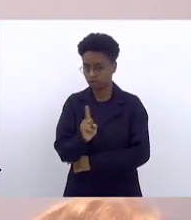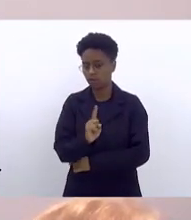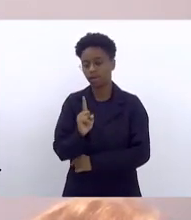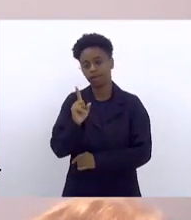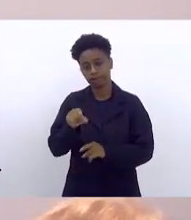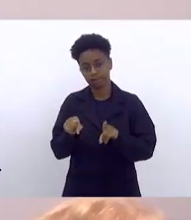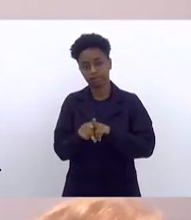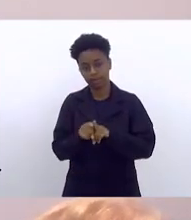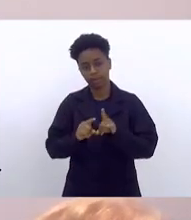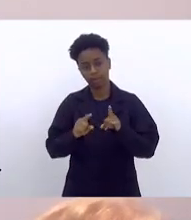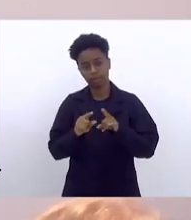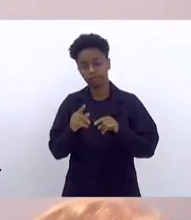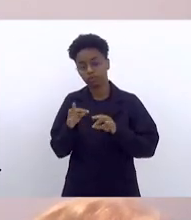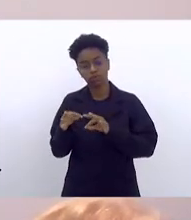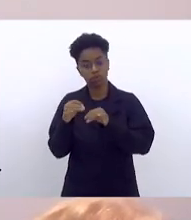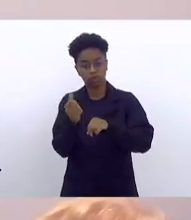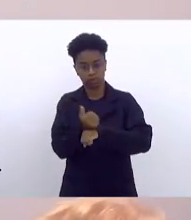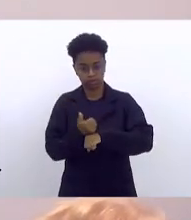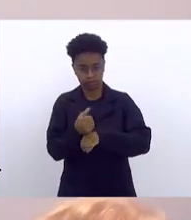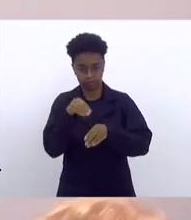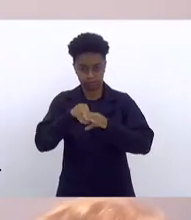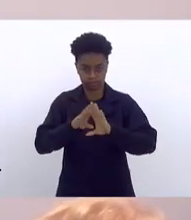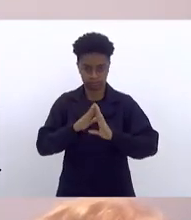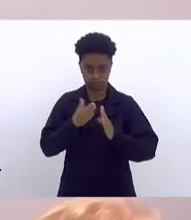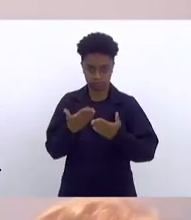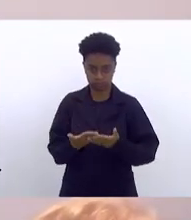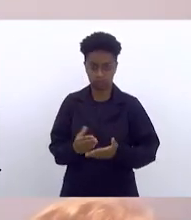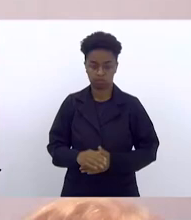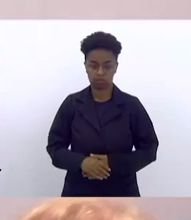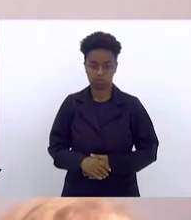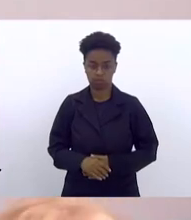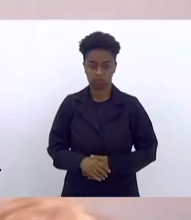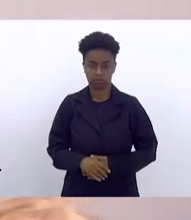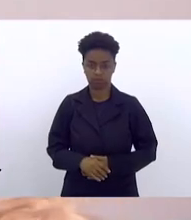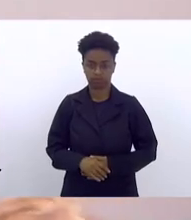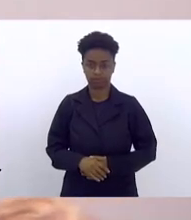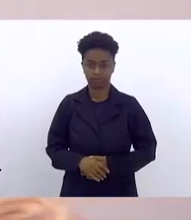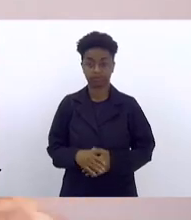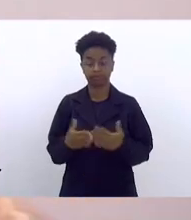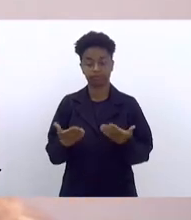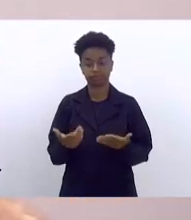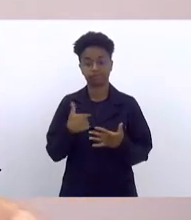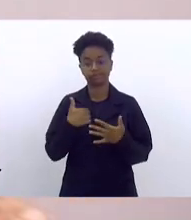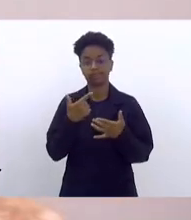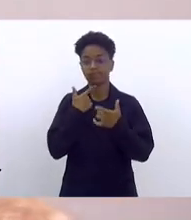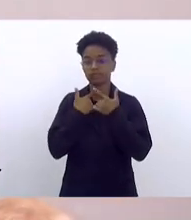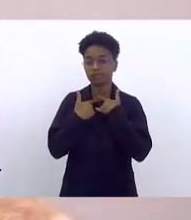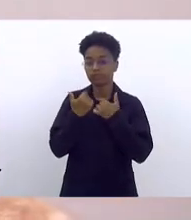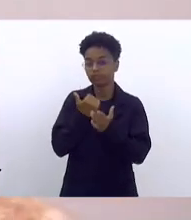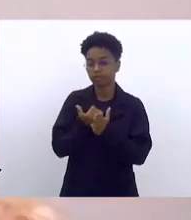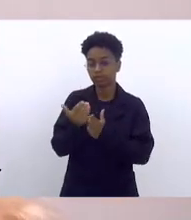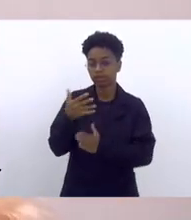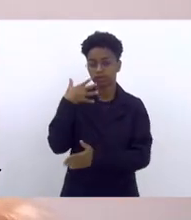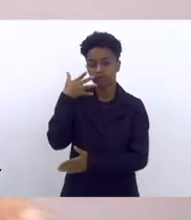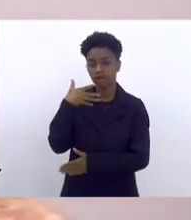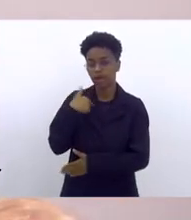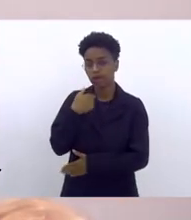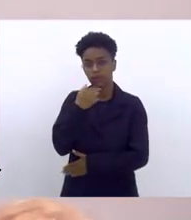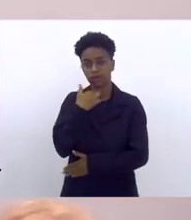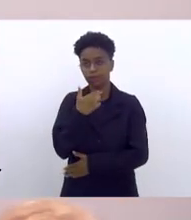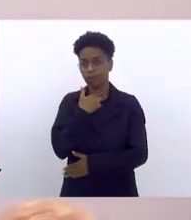profissionais de educação bom eu quero começar a minha fala e eu não posso